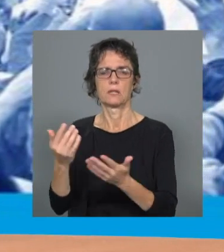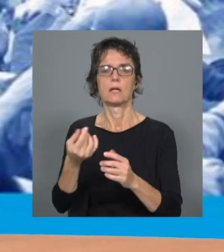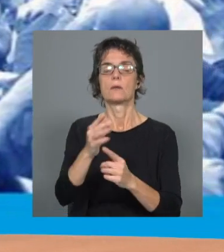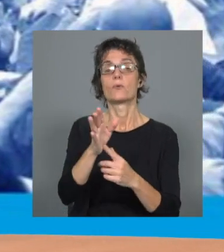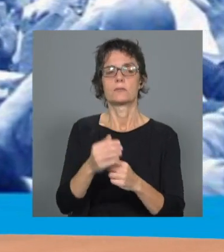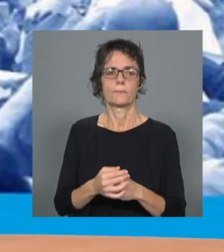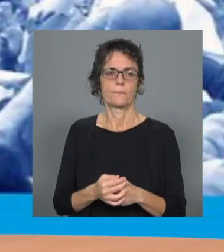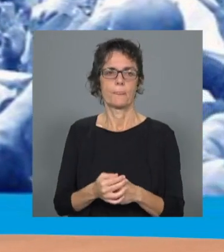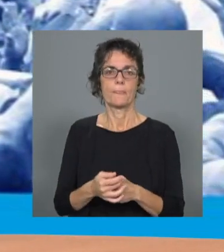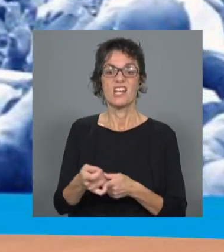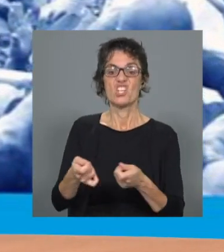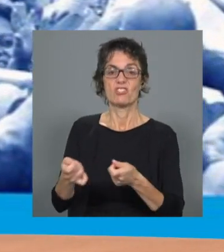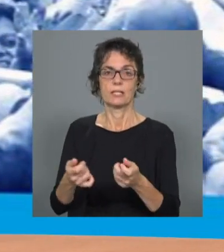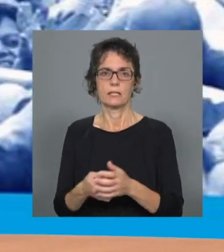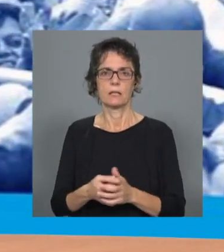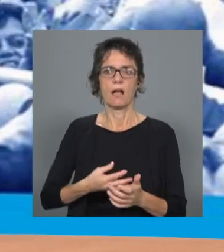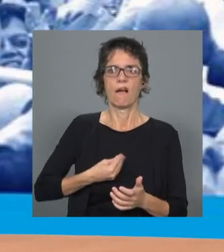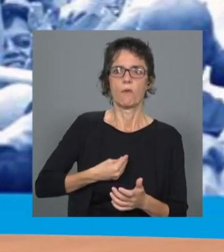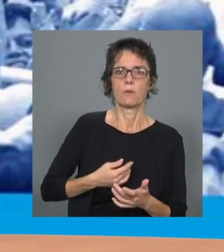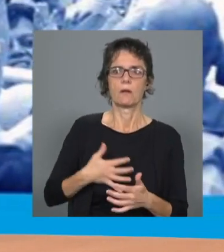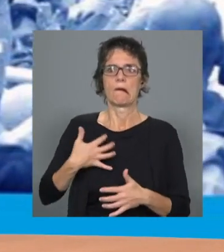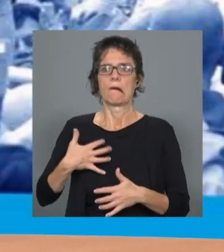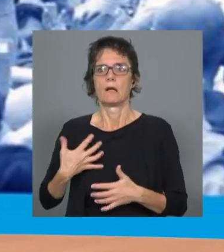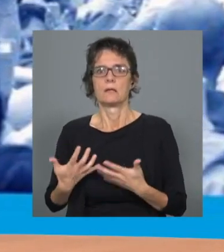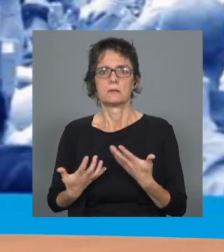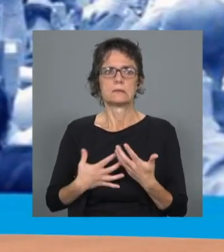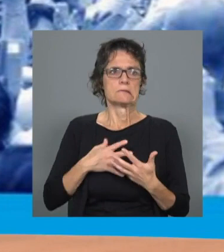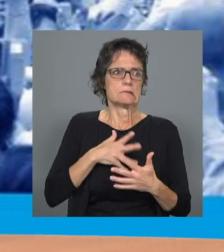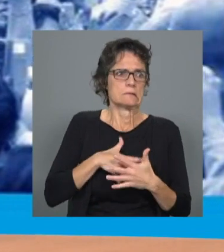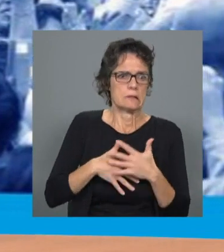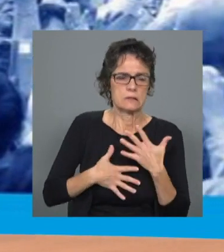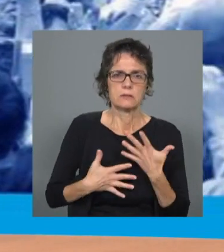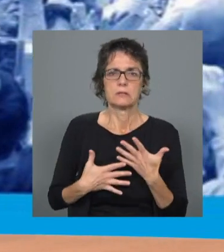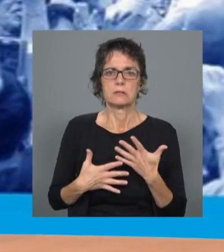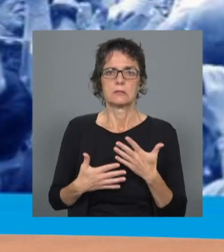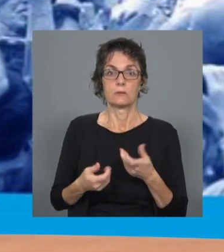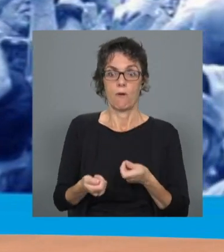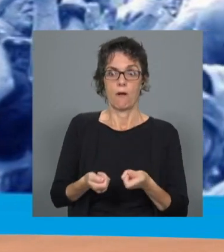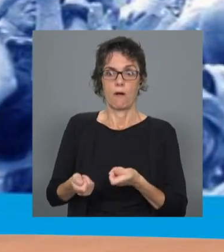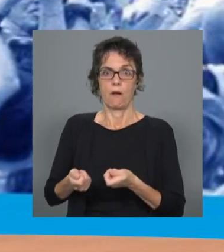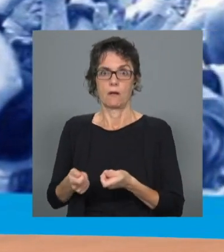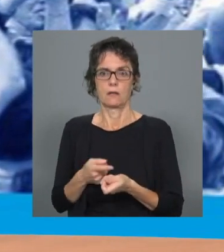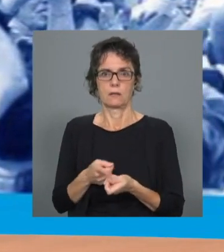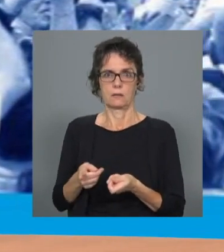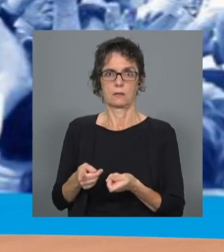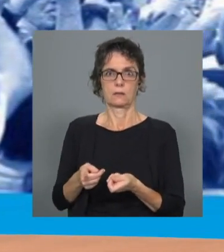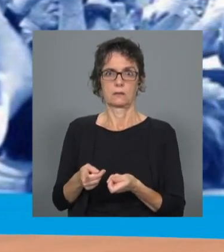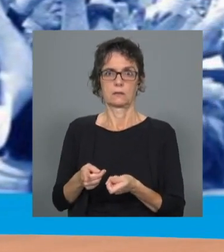gestão entre os medos, as ansiedades, as angústias das pessoas, toda esta linha foi de facto muito evidenciada